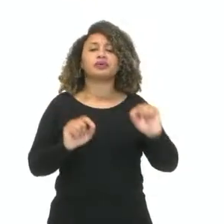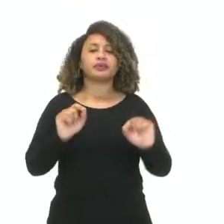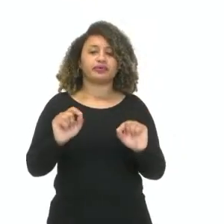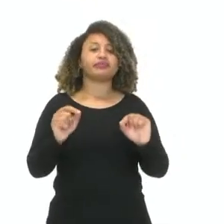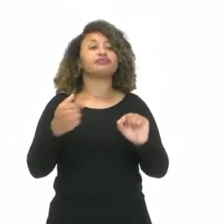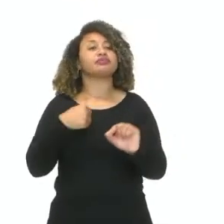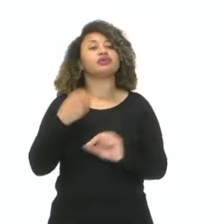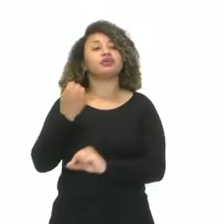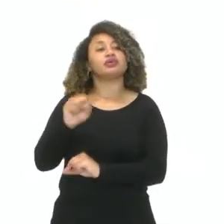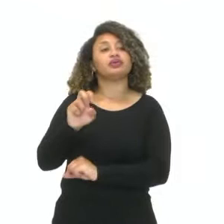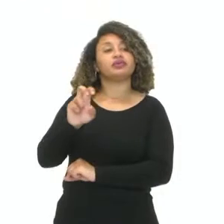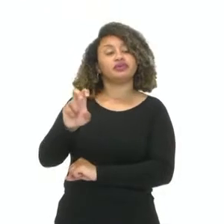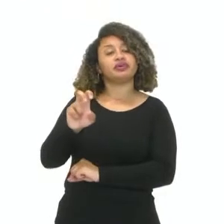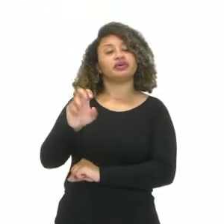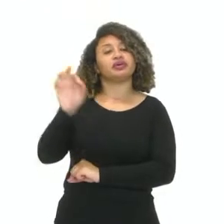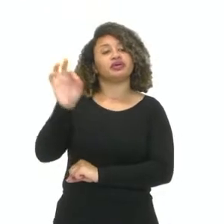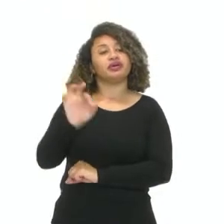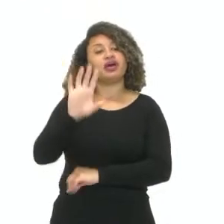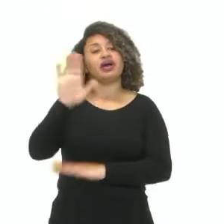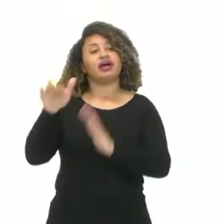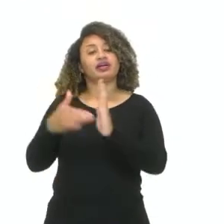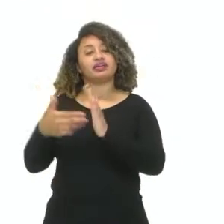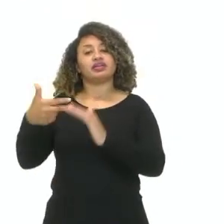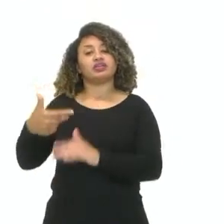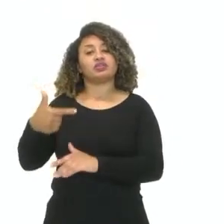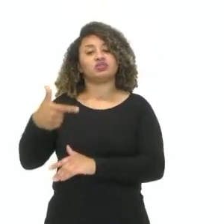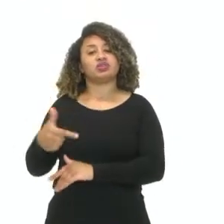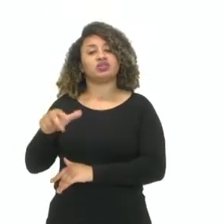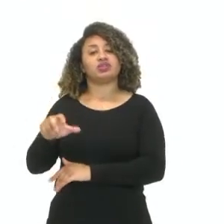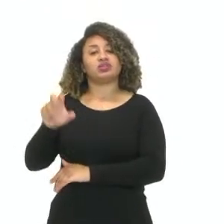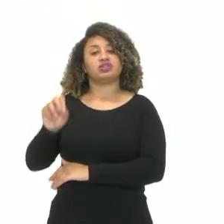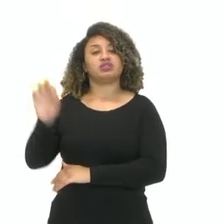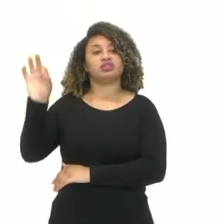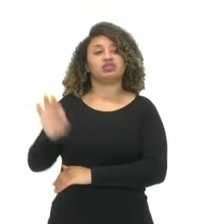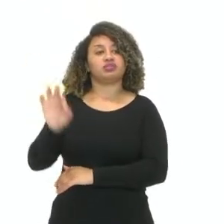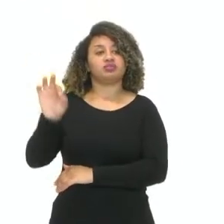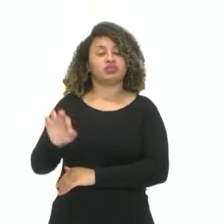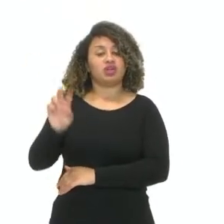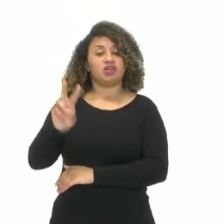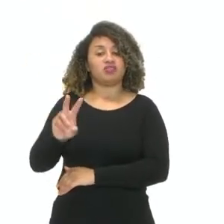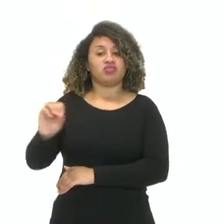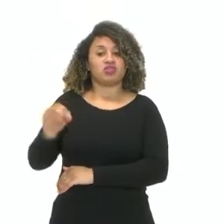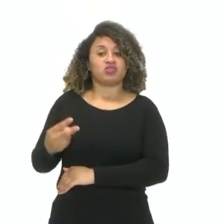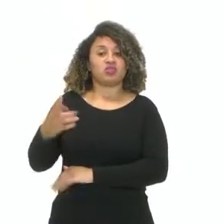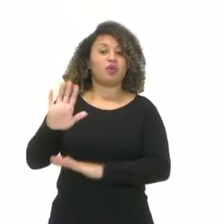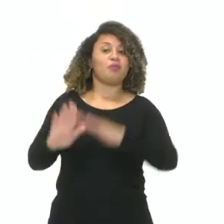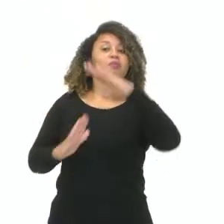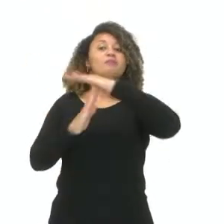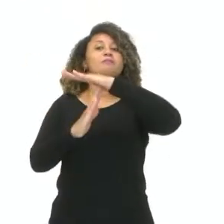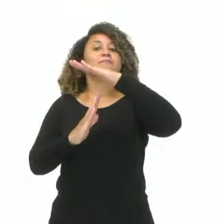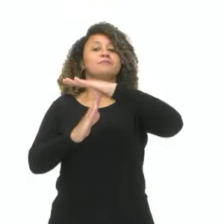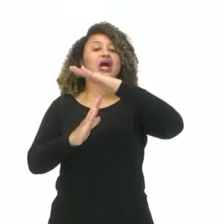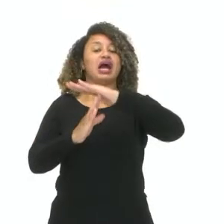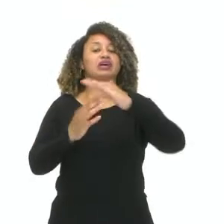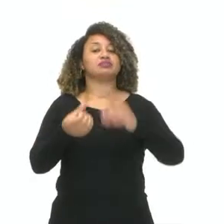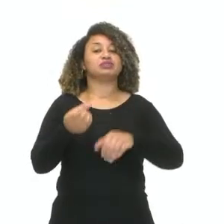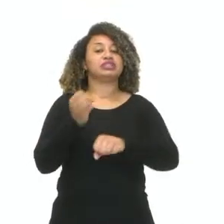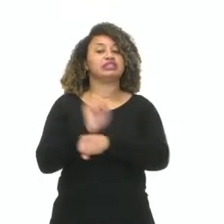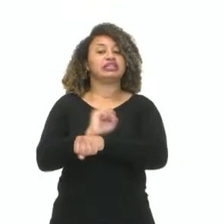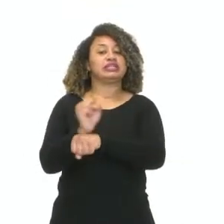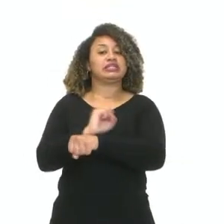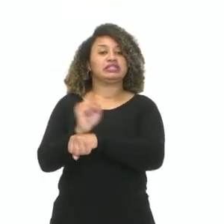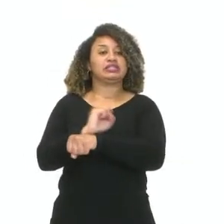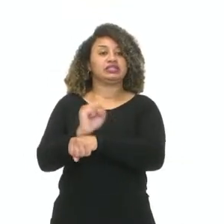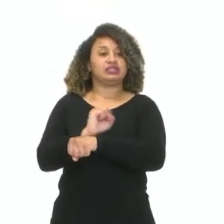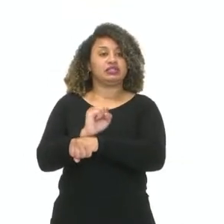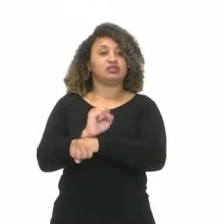De 85% a 250% do VO2 máximo durante 6 segundos, lembra que isso